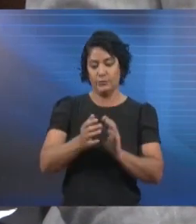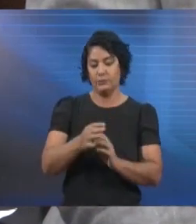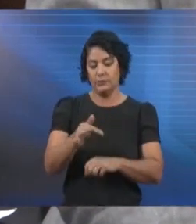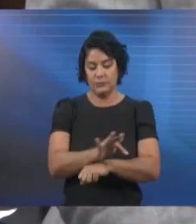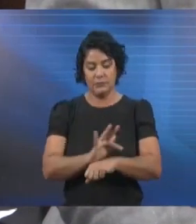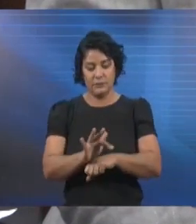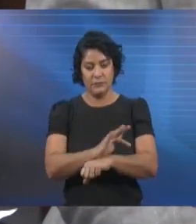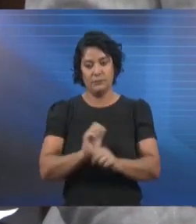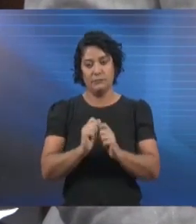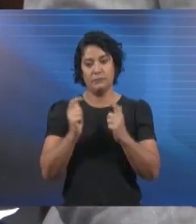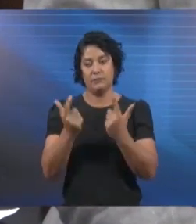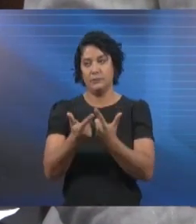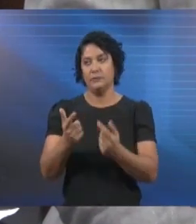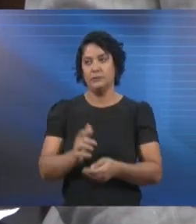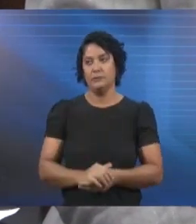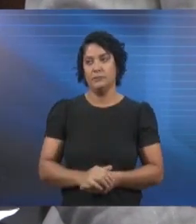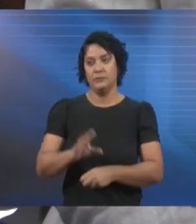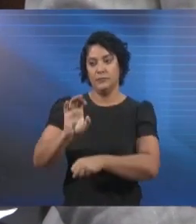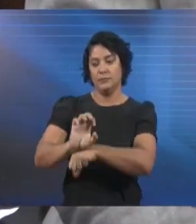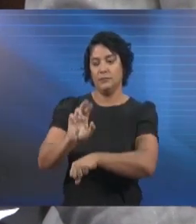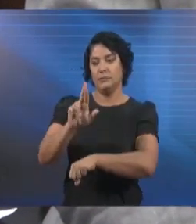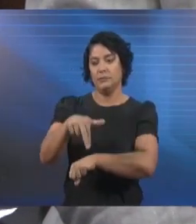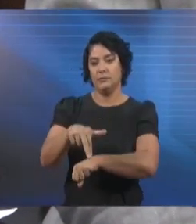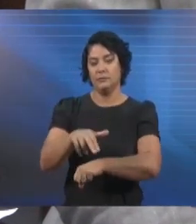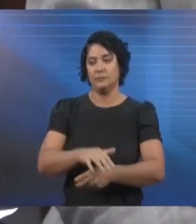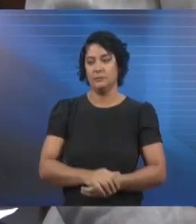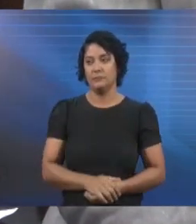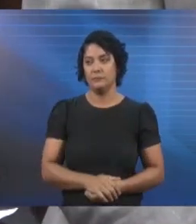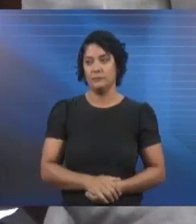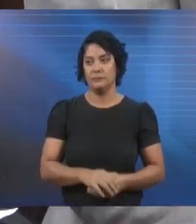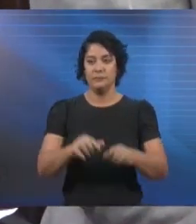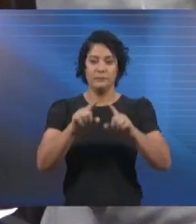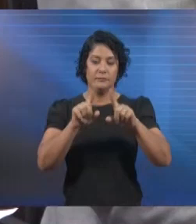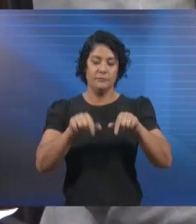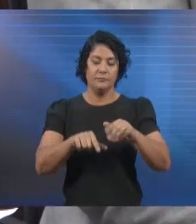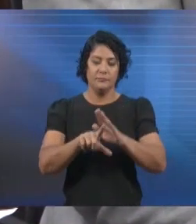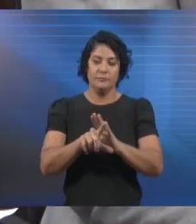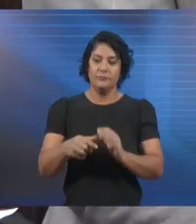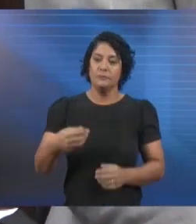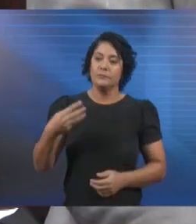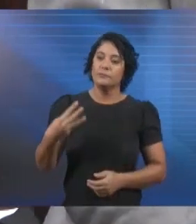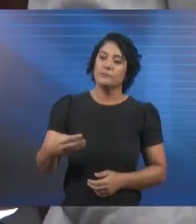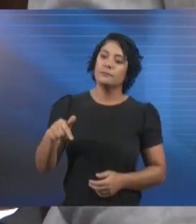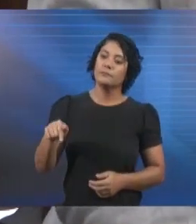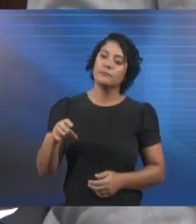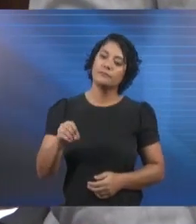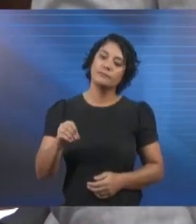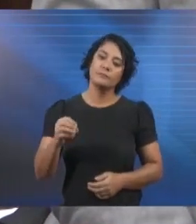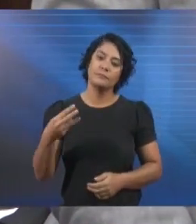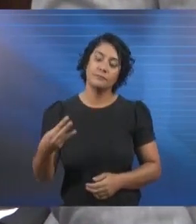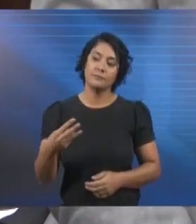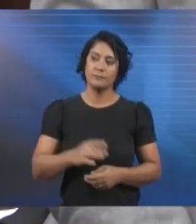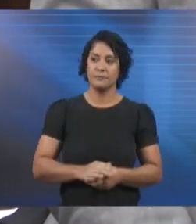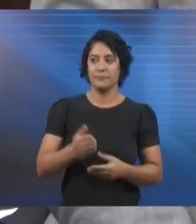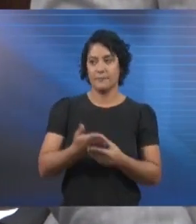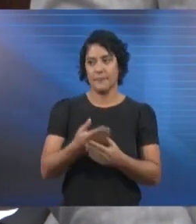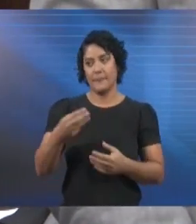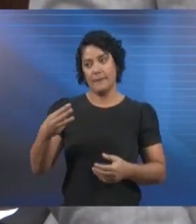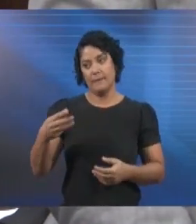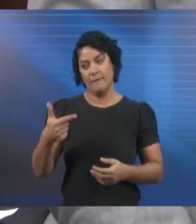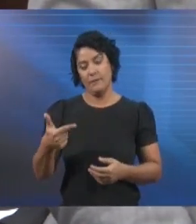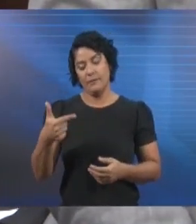do âmbito da Ass Legislativa do Estado do Rio Grande do Norte projeto de lei número 373/2021